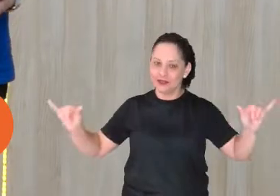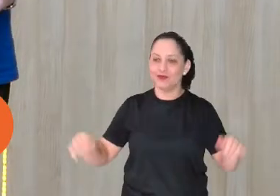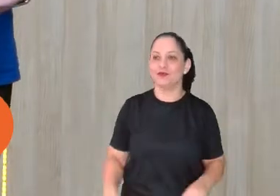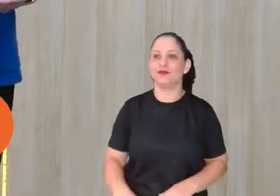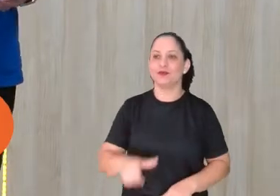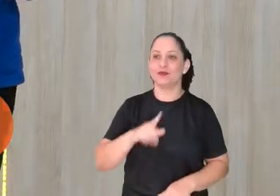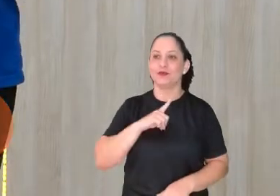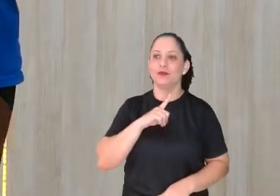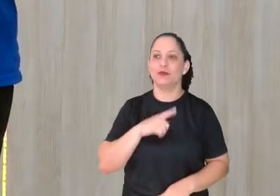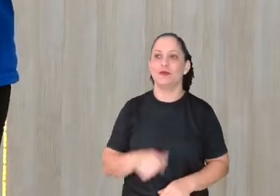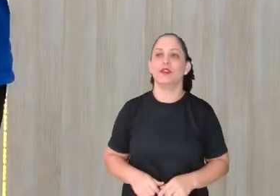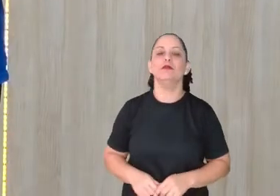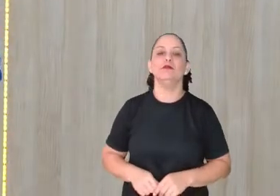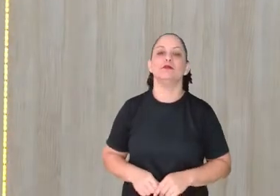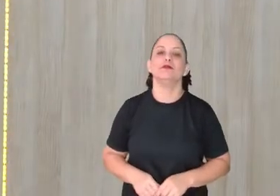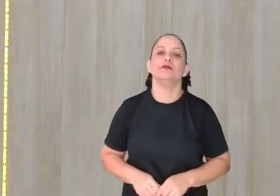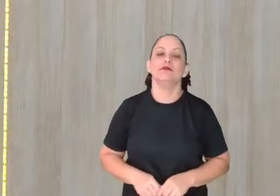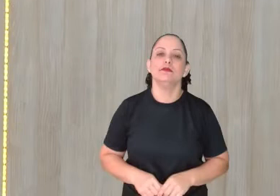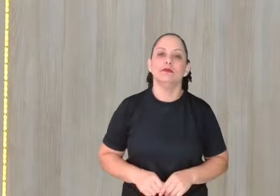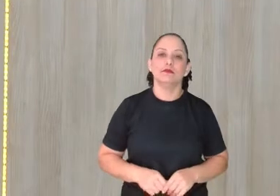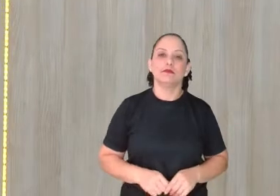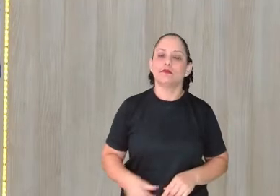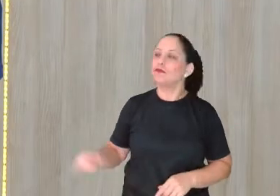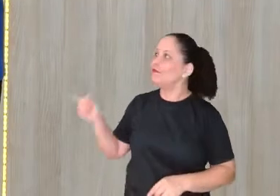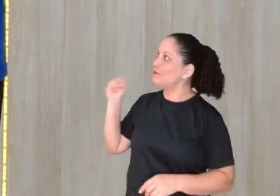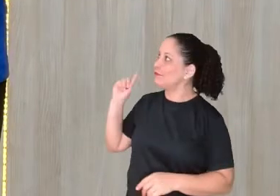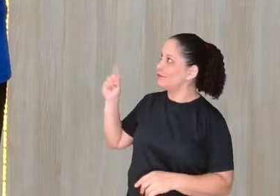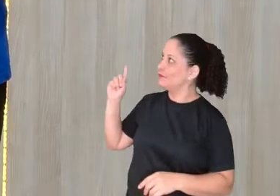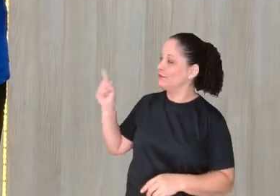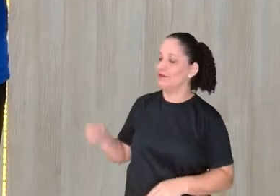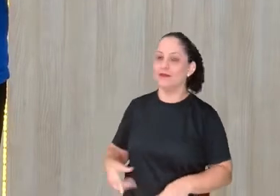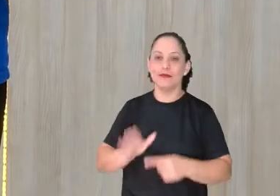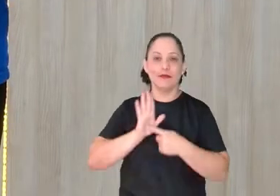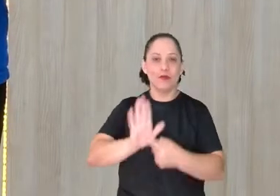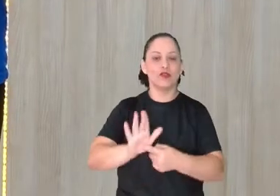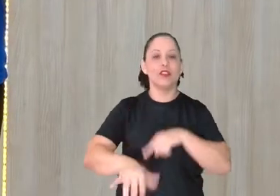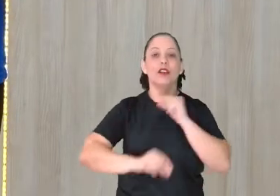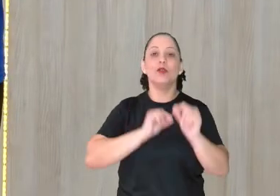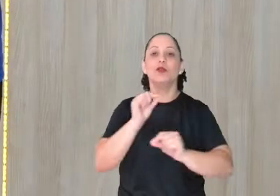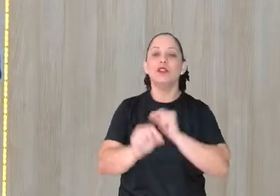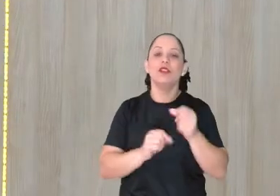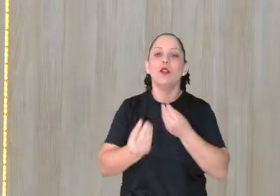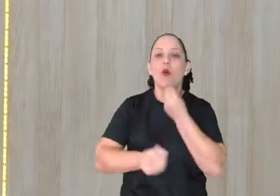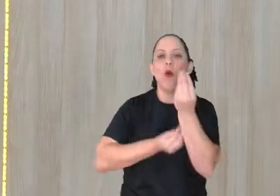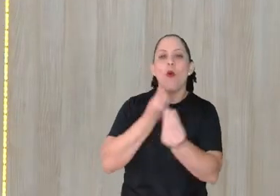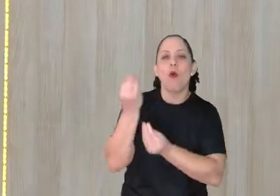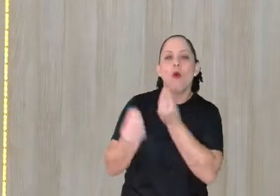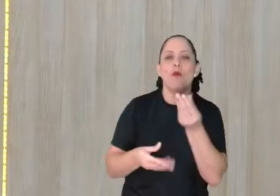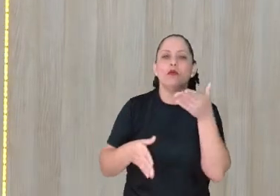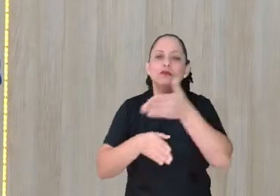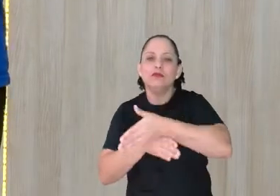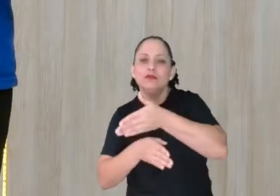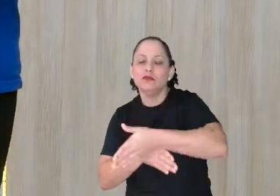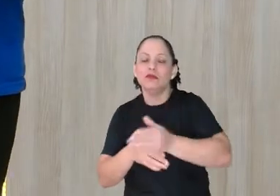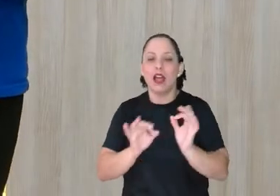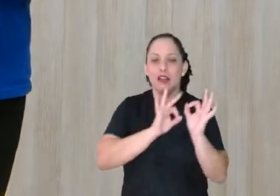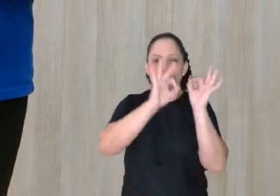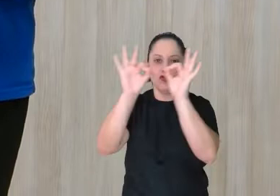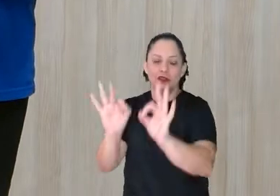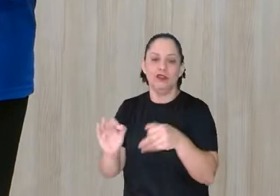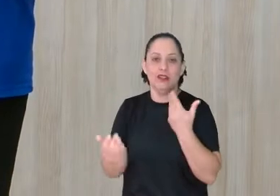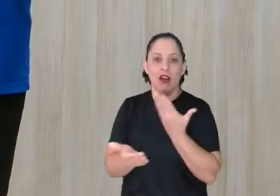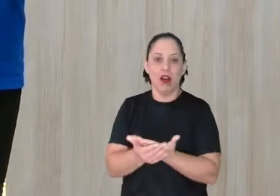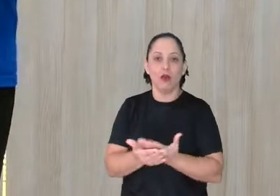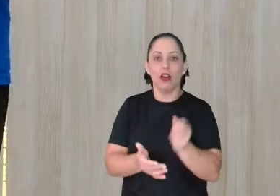primeiro aviso aí, gente, é em relação, né, à questão aí de assistir a nossa aula, né, através do